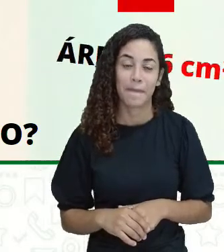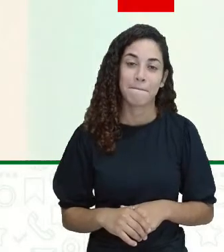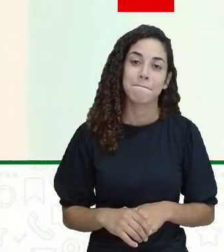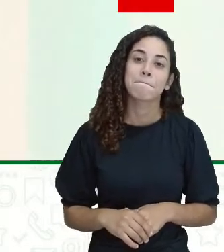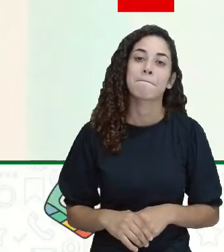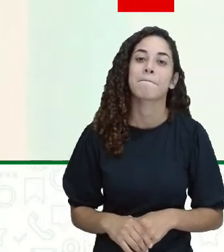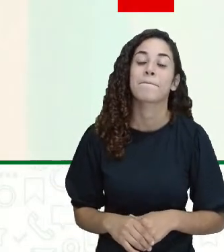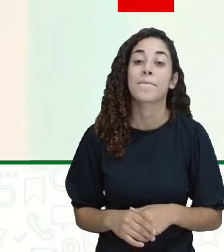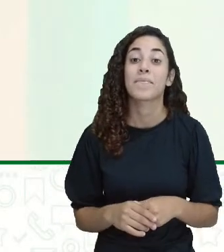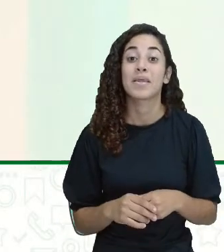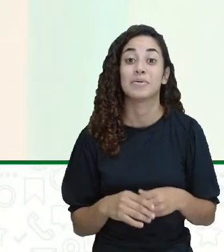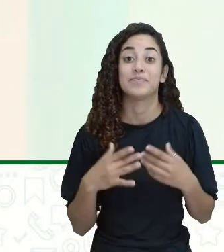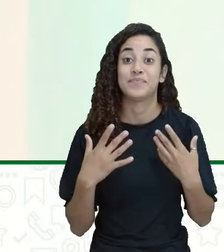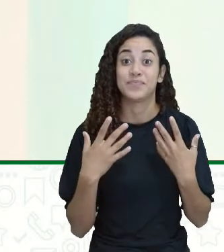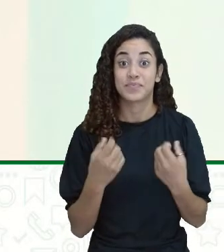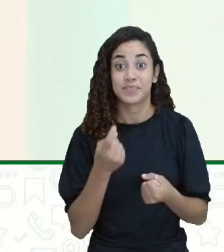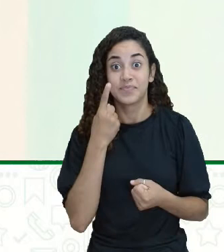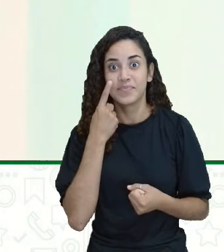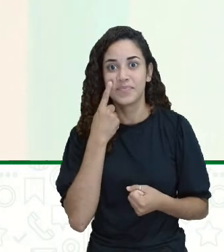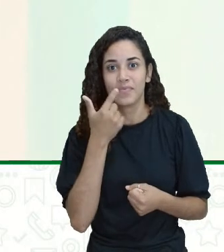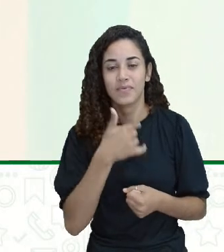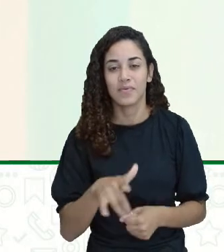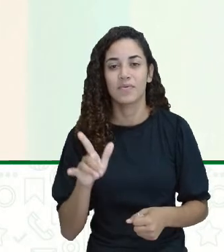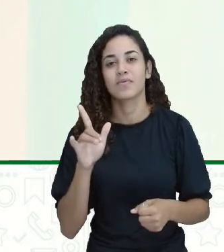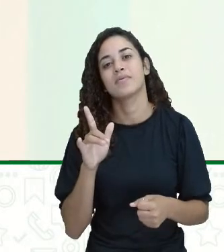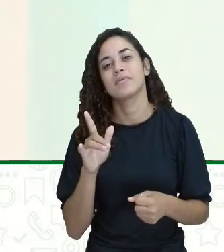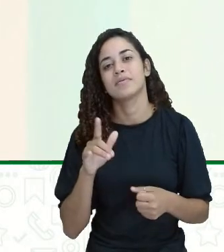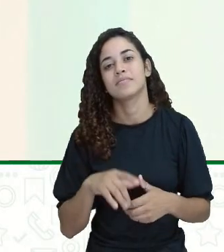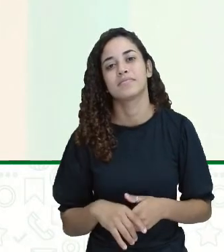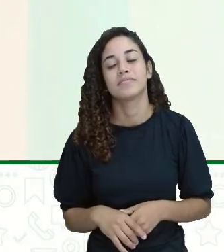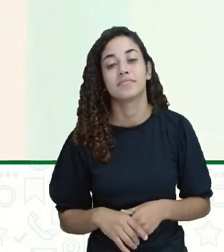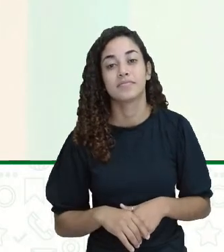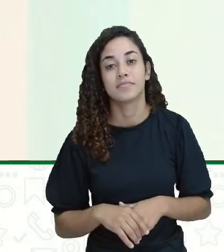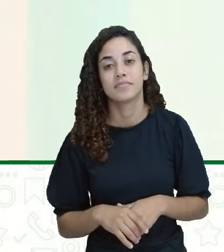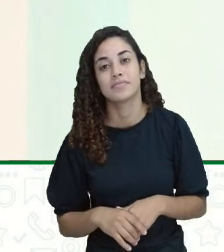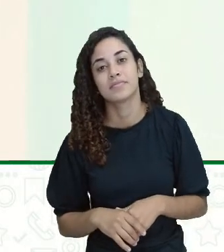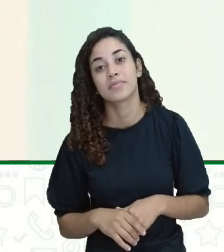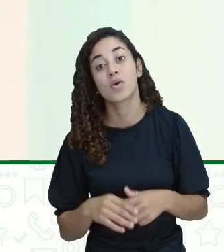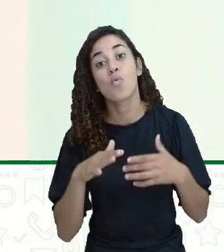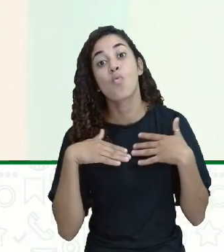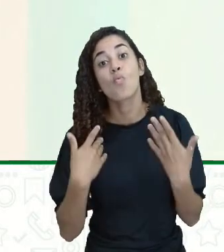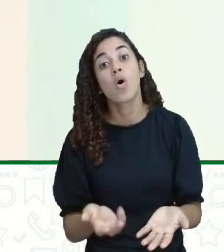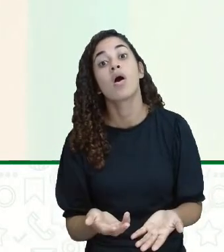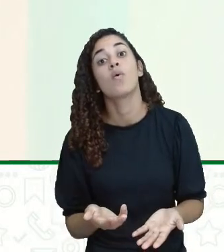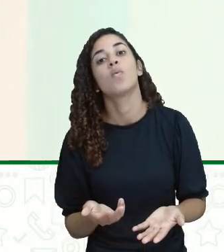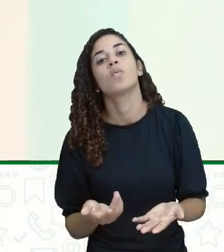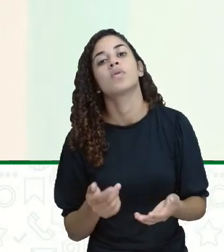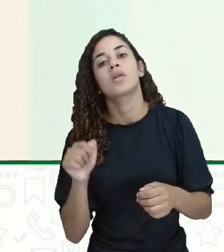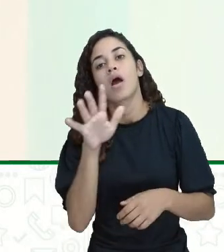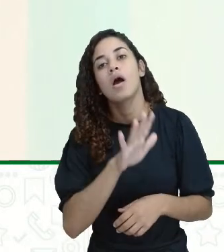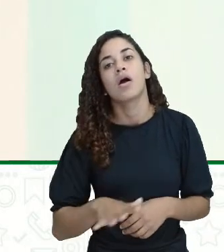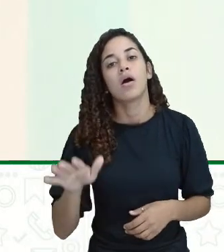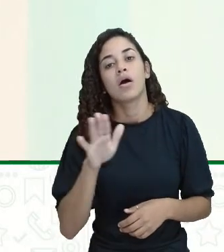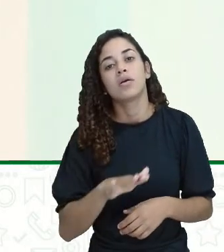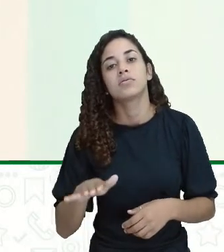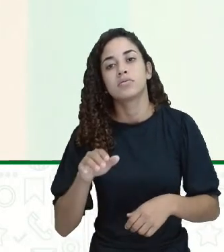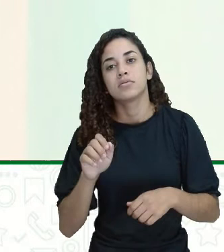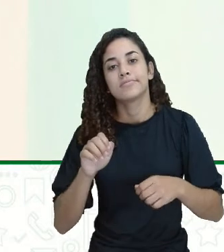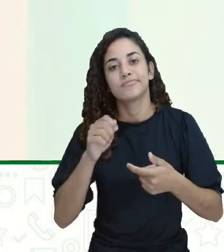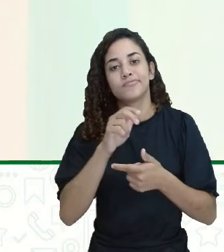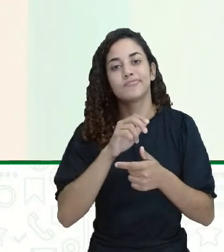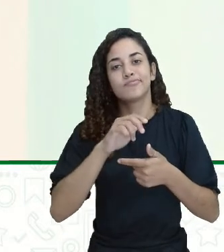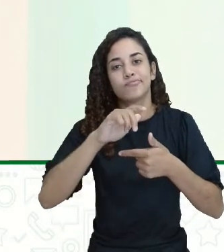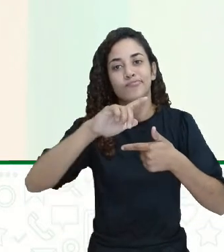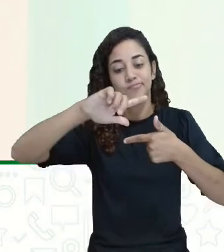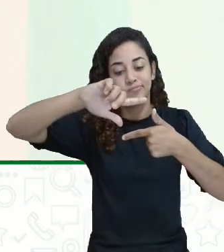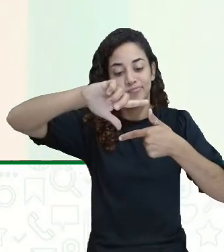figura agora. Eu tenho qual a área do polígono verde. Percebam que eles